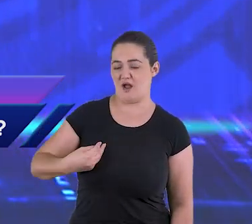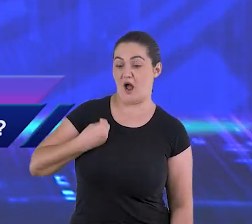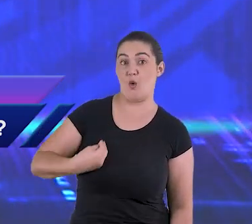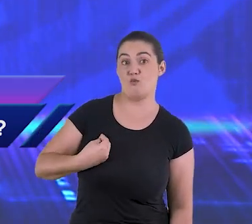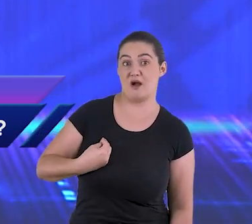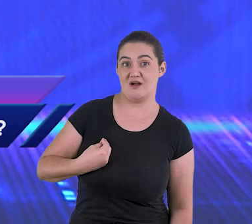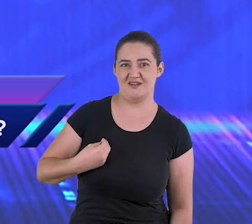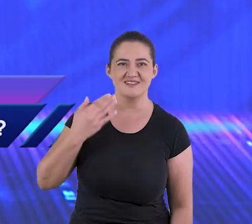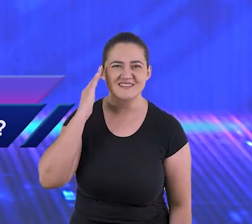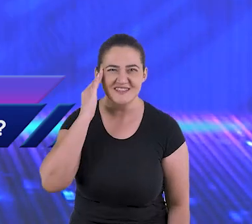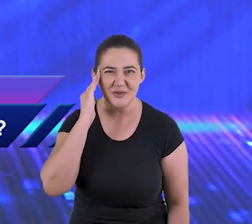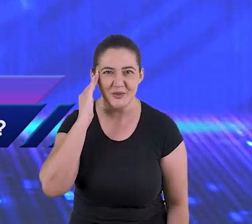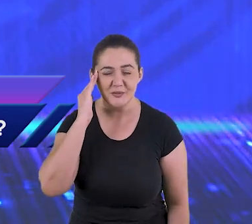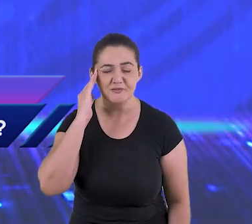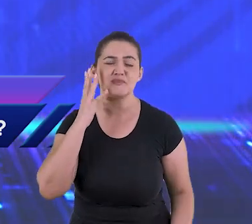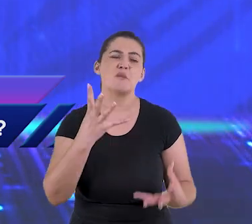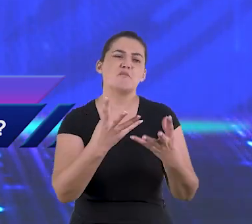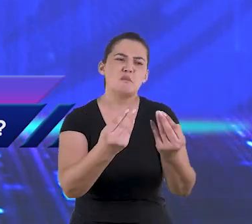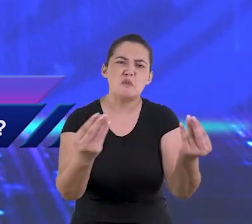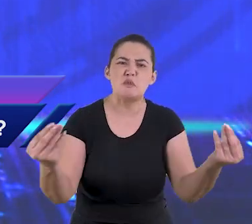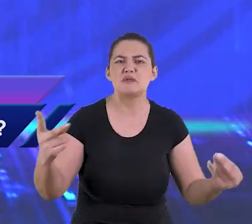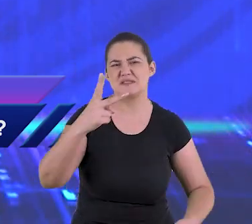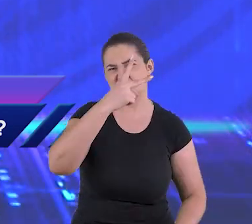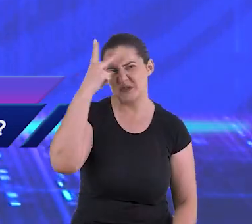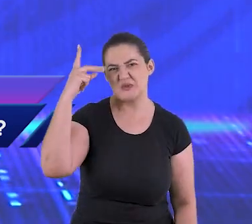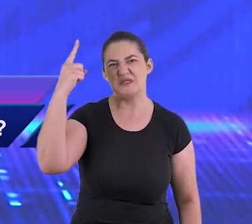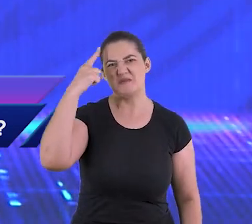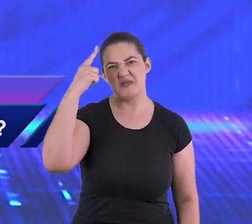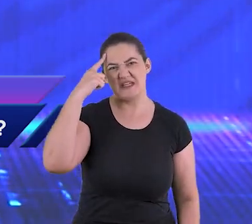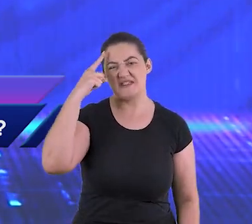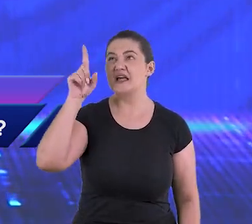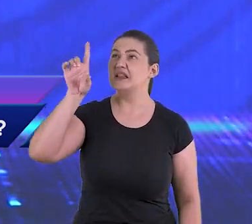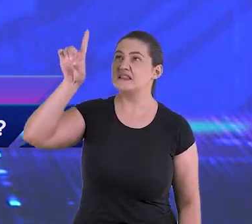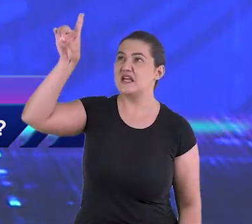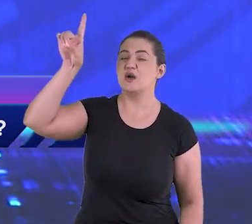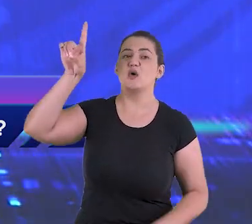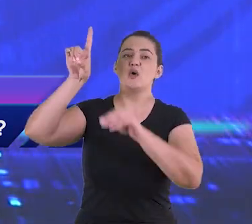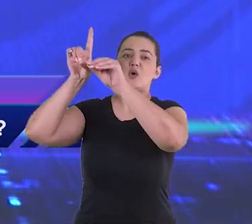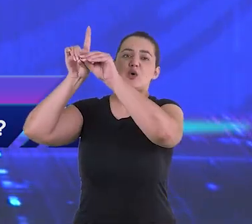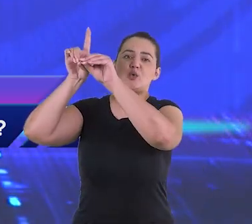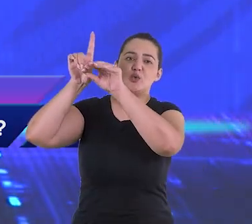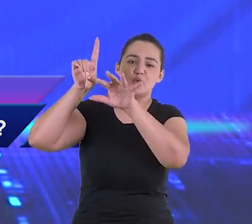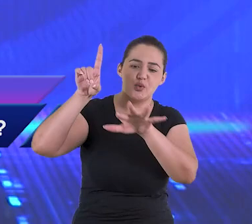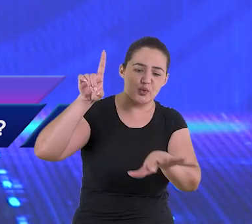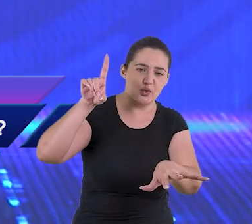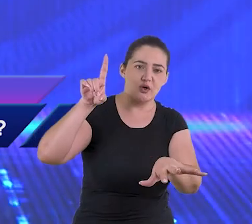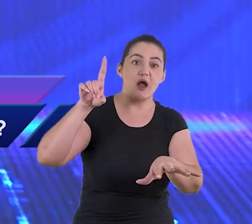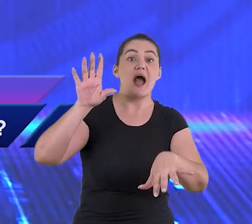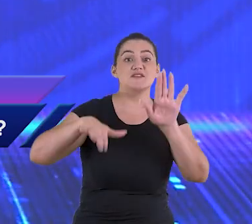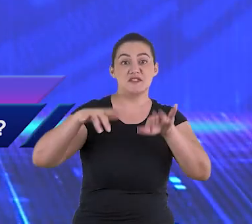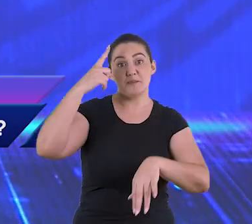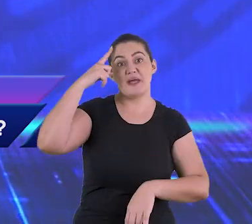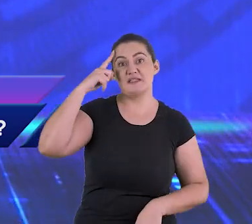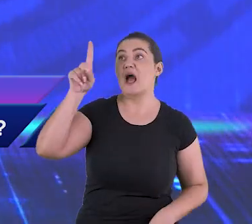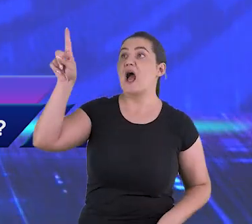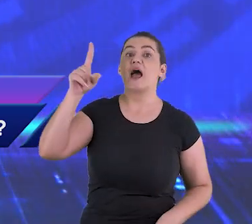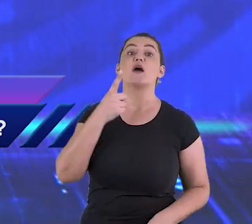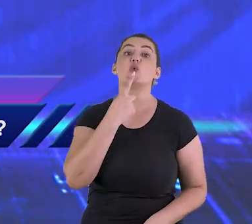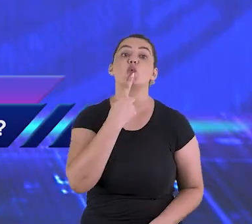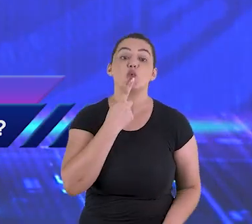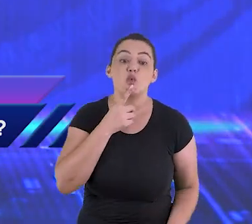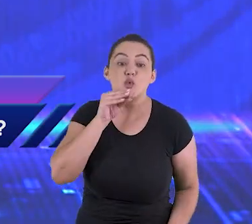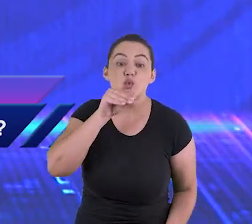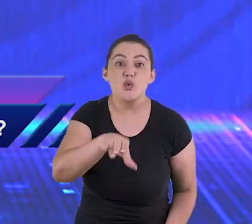corpo mais o fôlego de vida. Muitas pessoas pensam que o fôlego de vida é um espírito